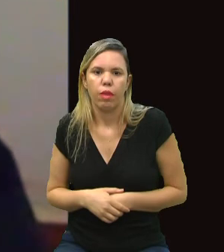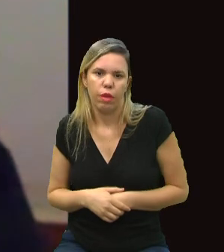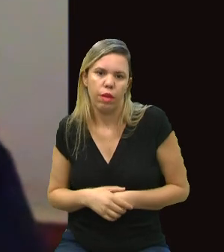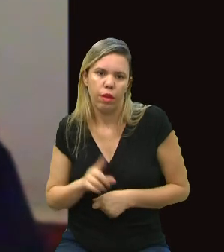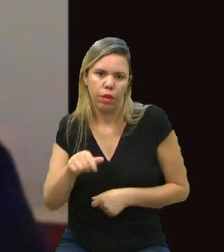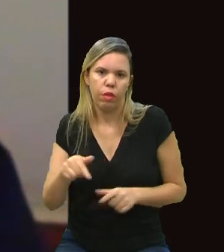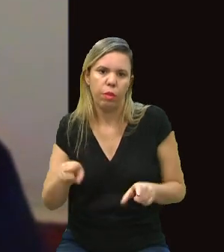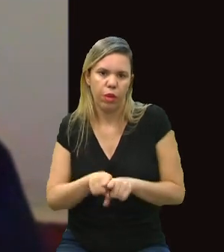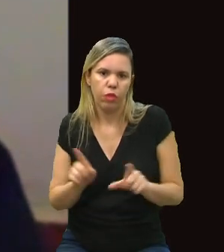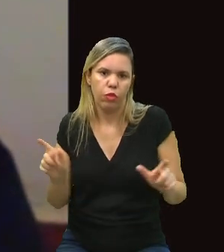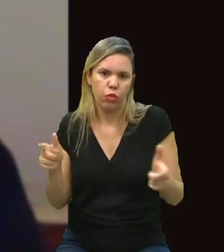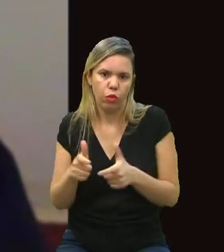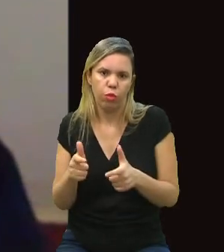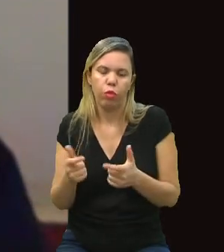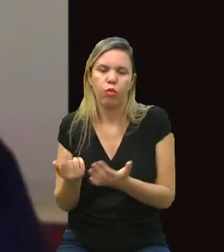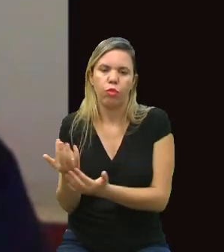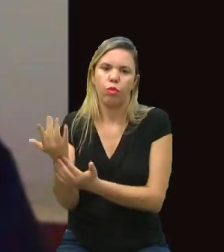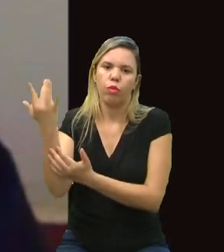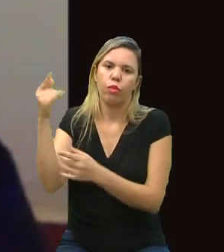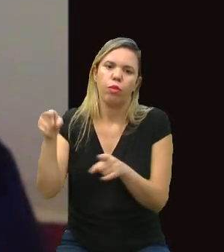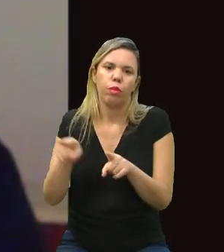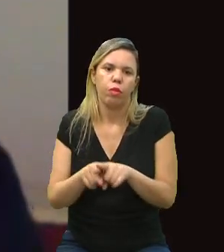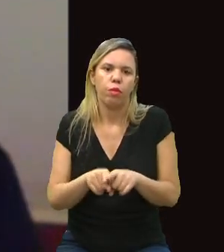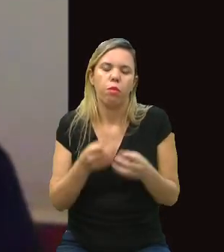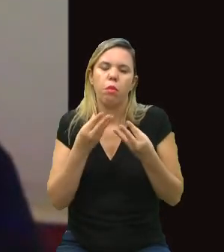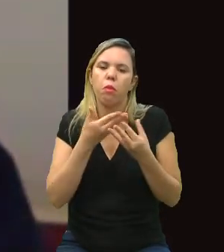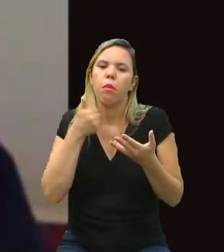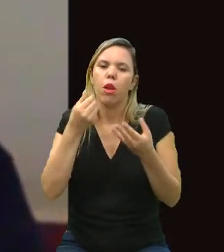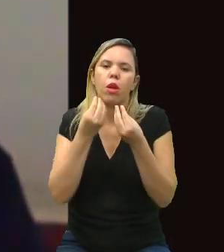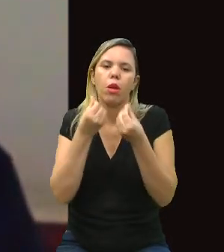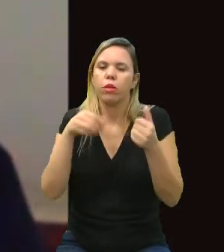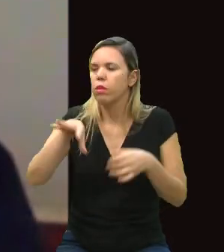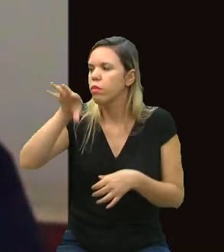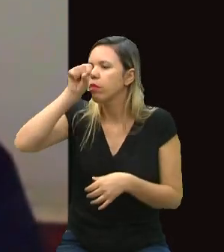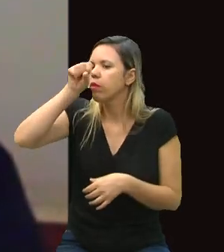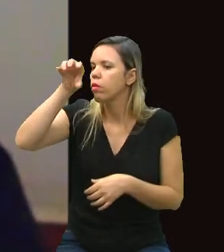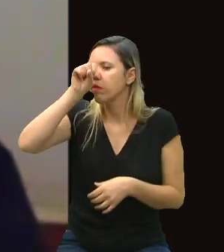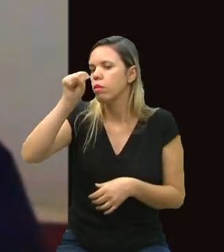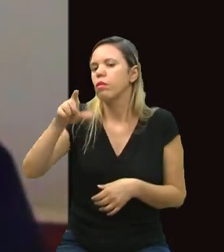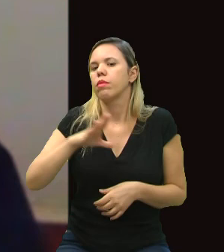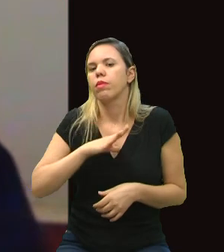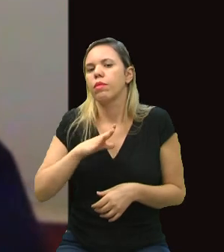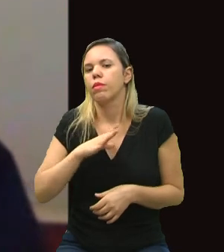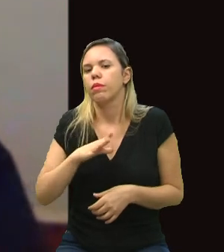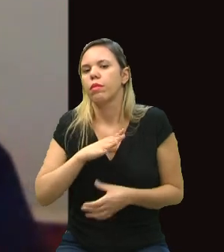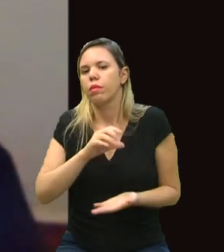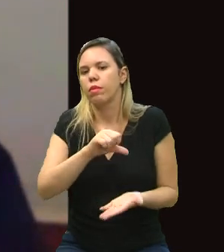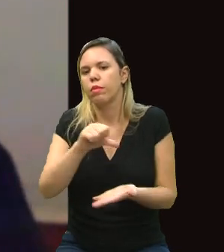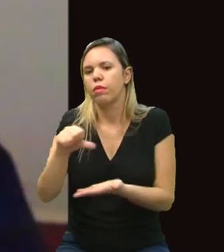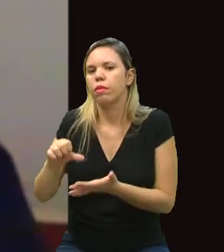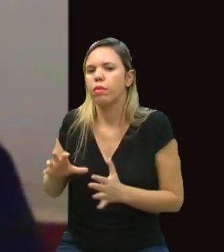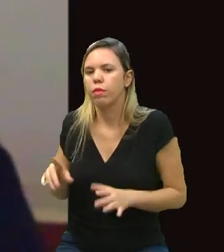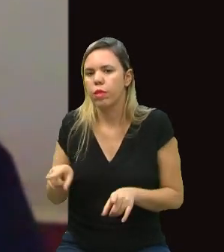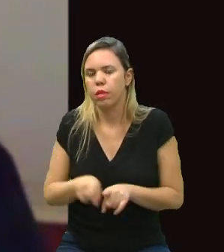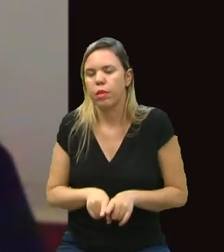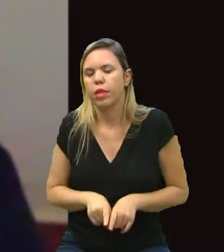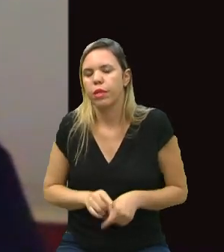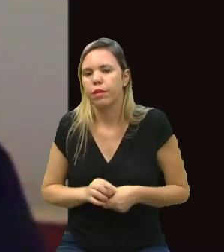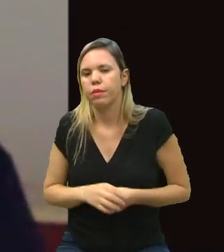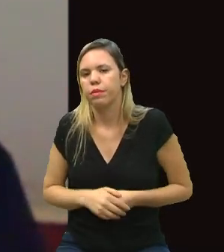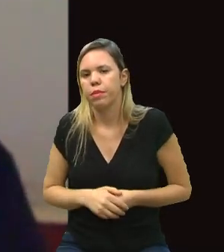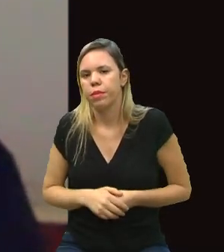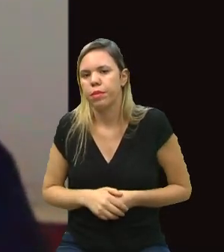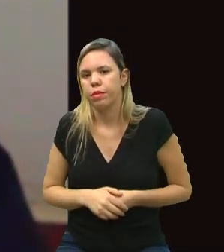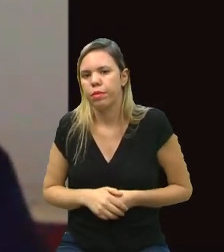ar das cidades. E com isso também agregar as emissões que podem